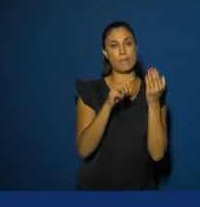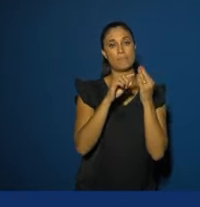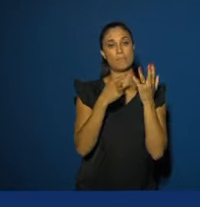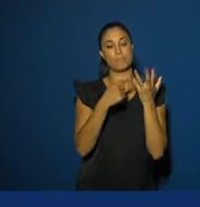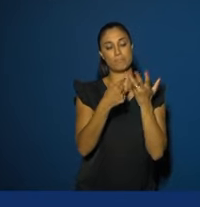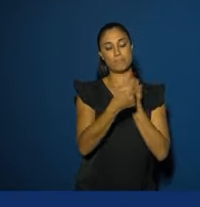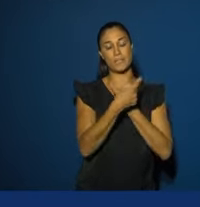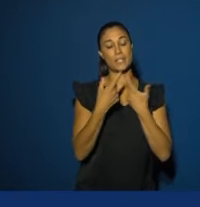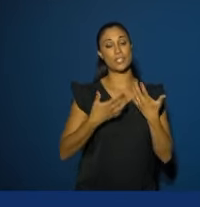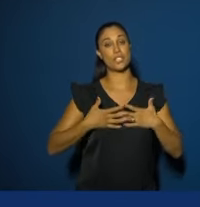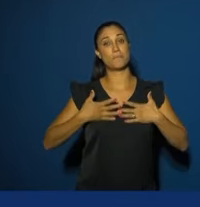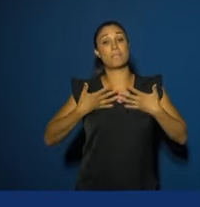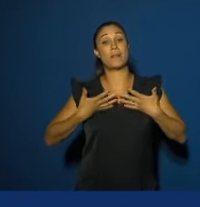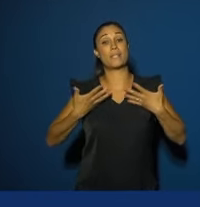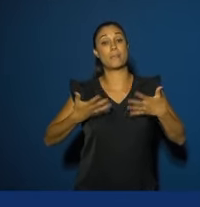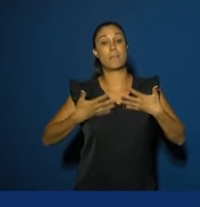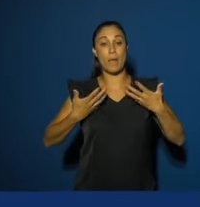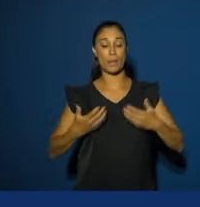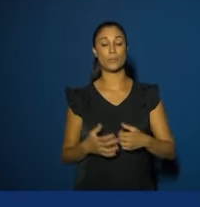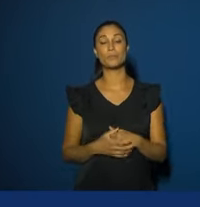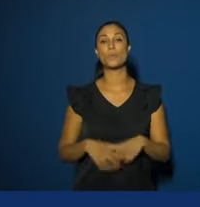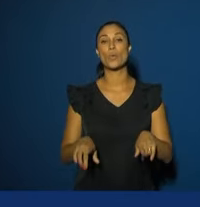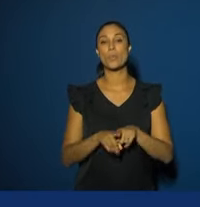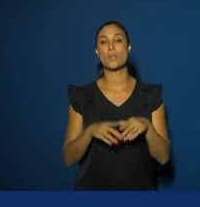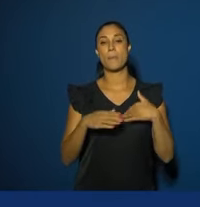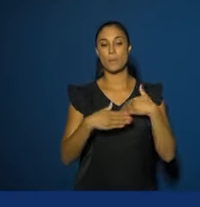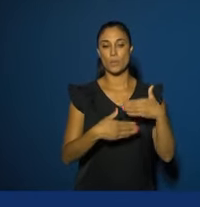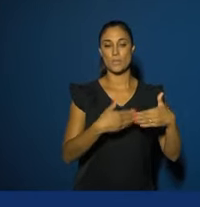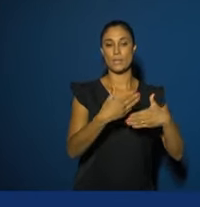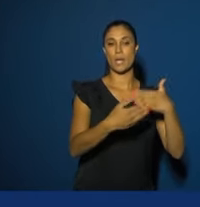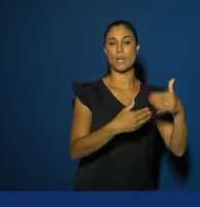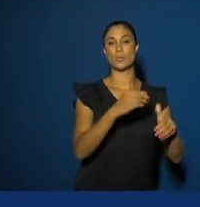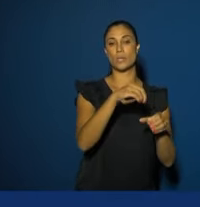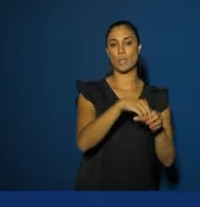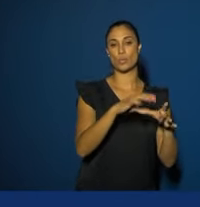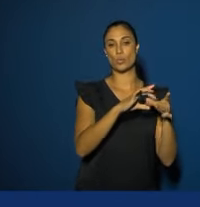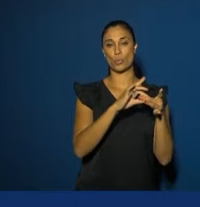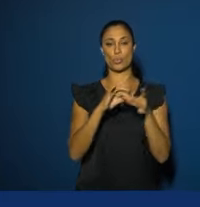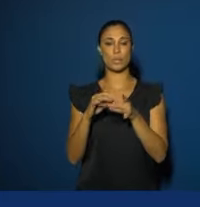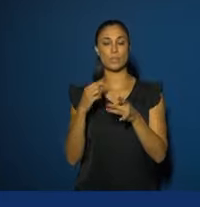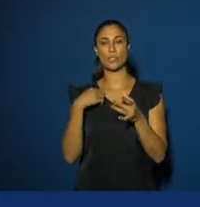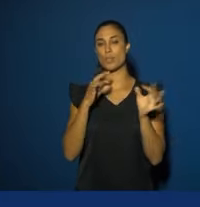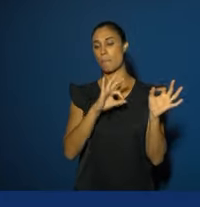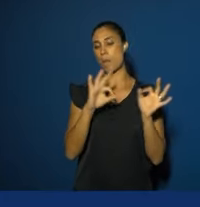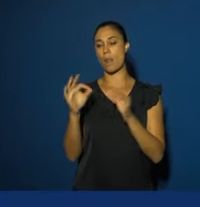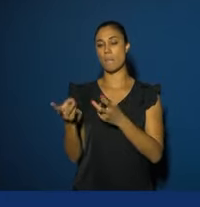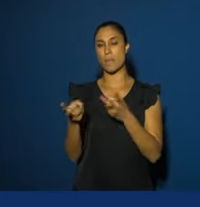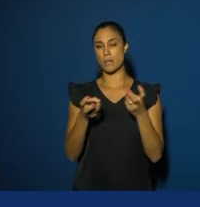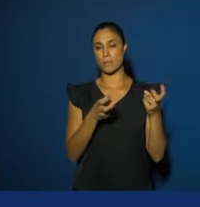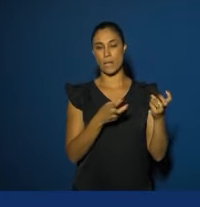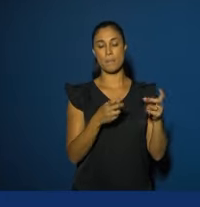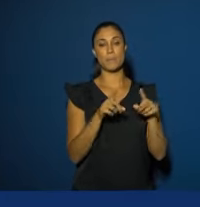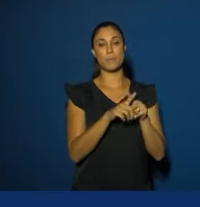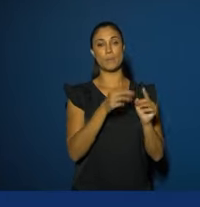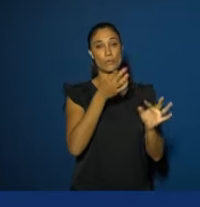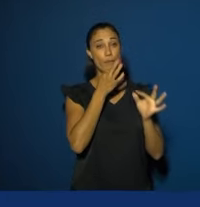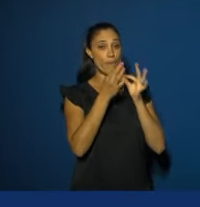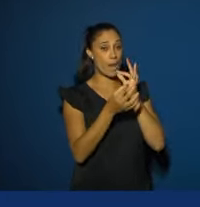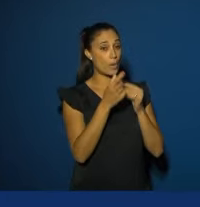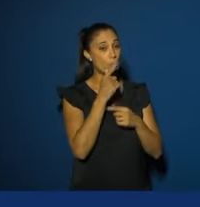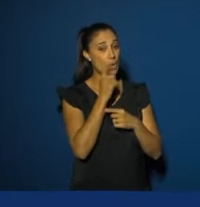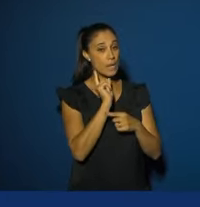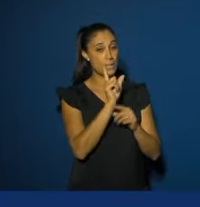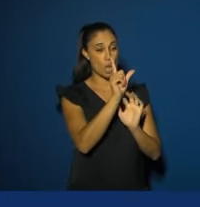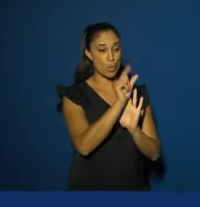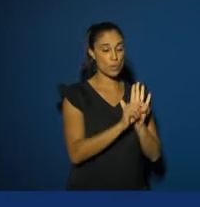que deixam a gente ainda mais animado e com esse processo dentro do contexto que a gente tá observando né inclusive do que foi comentado antes ali